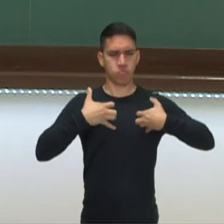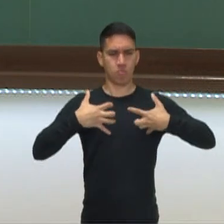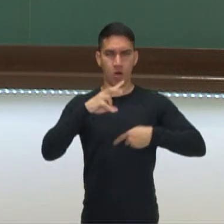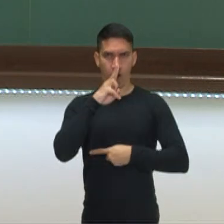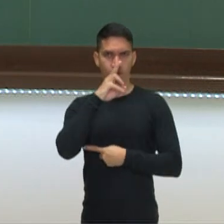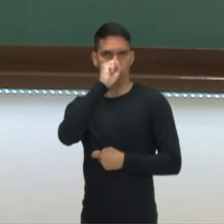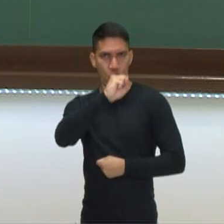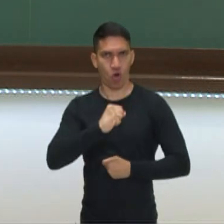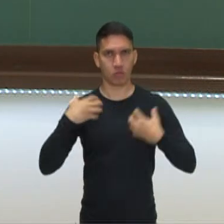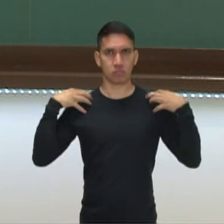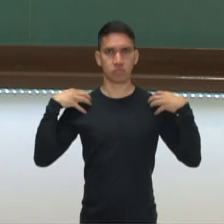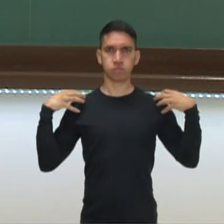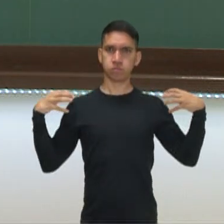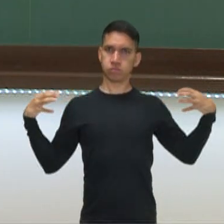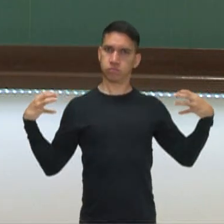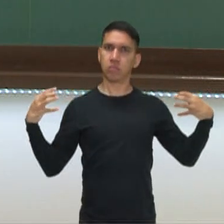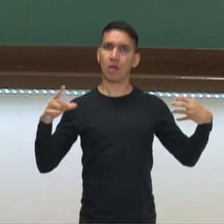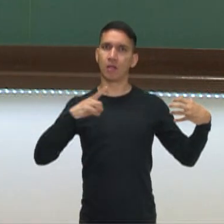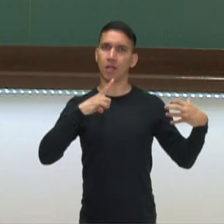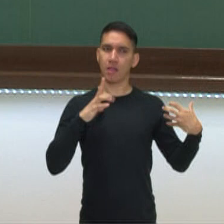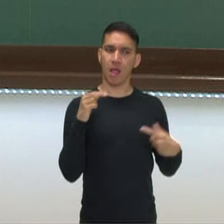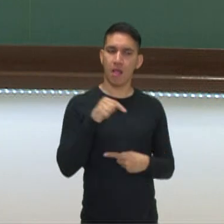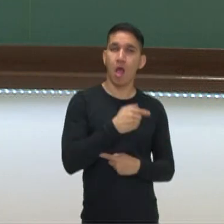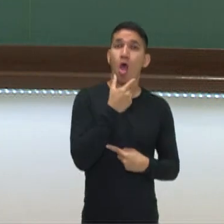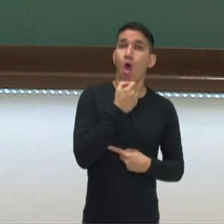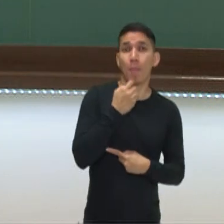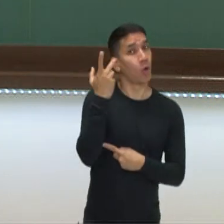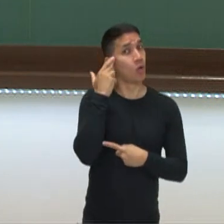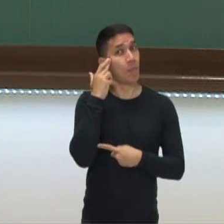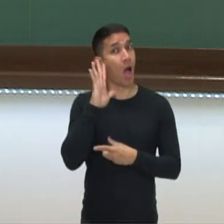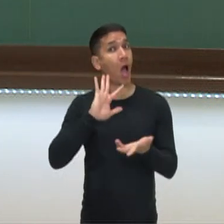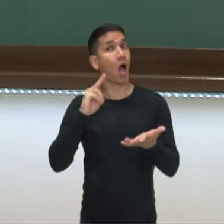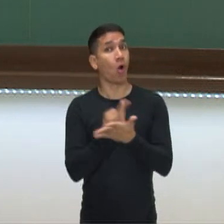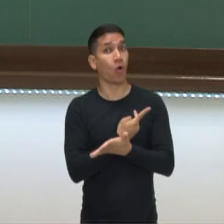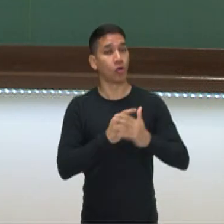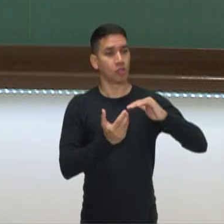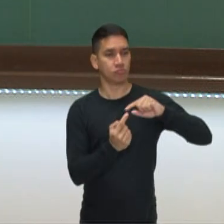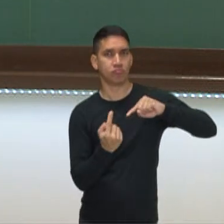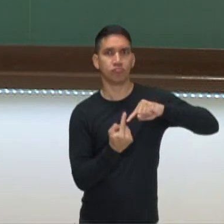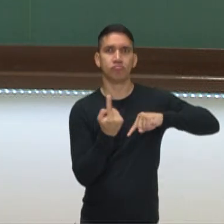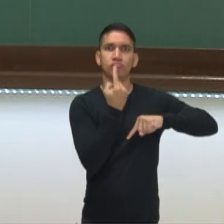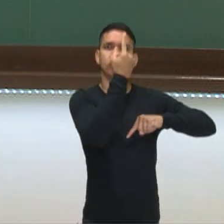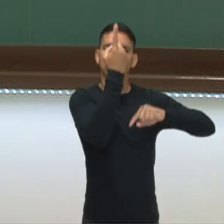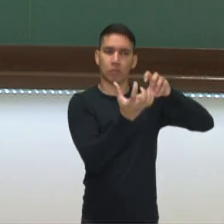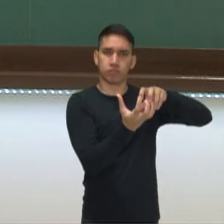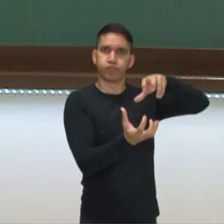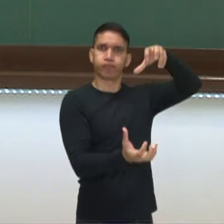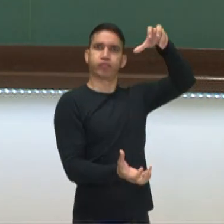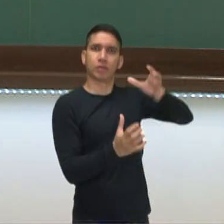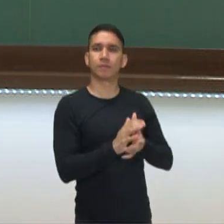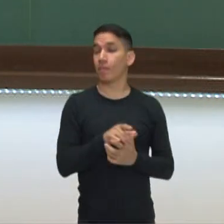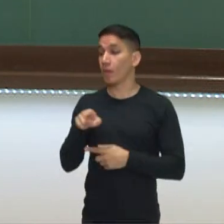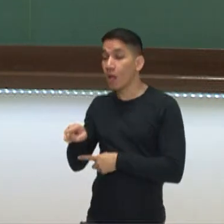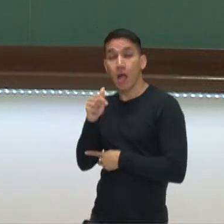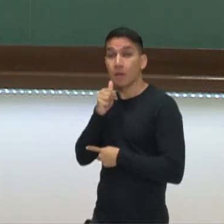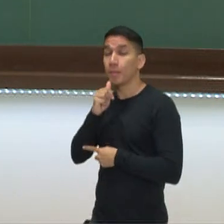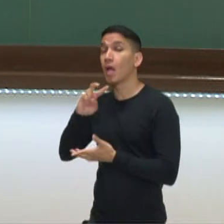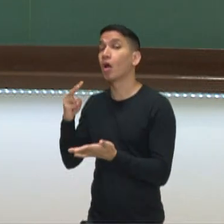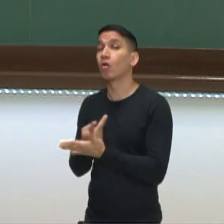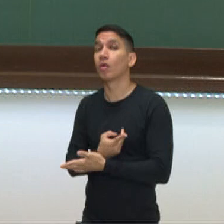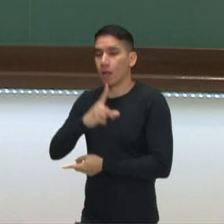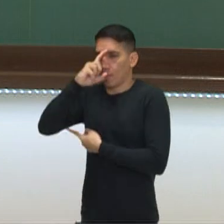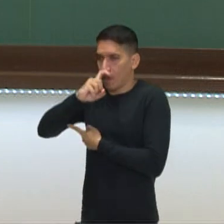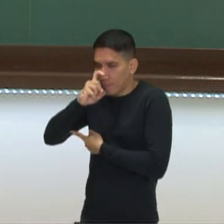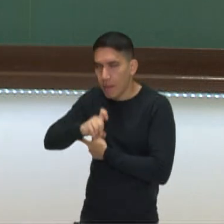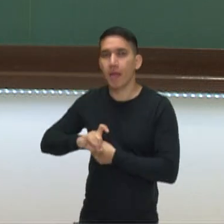mais alargados, o menino tem geralmente um crescimento em altura, a menina vai menstruar, o quadril vai